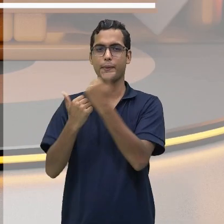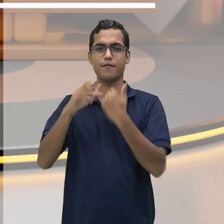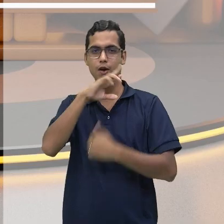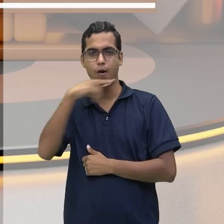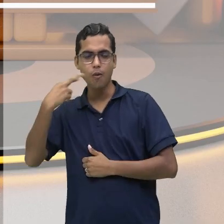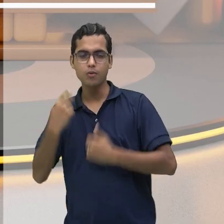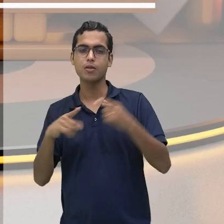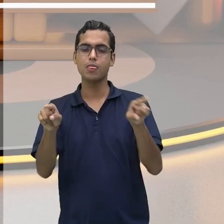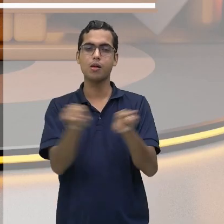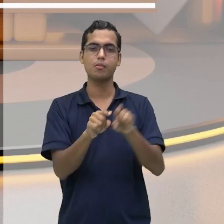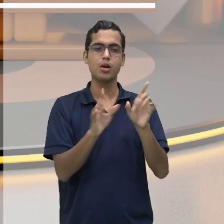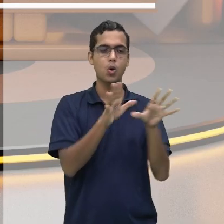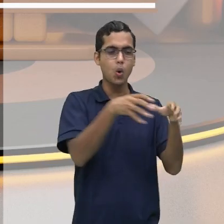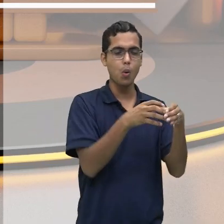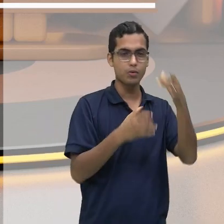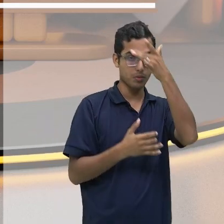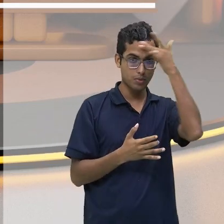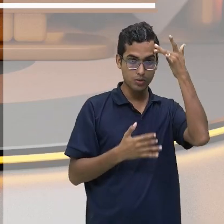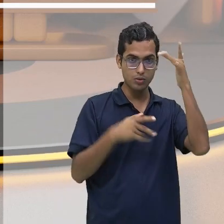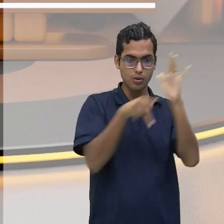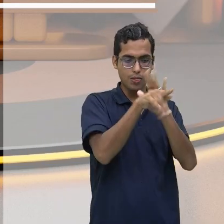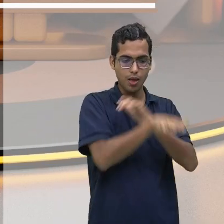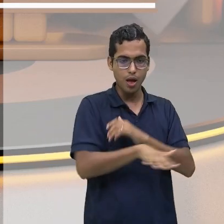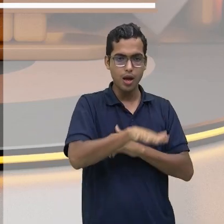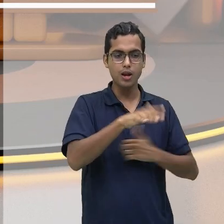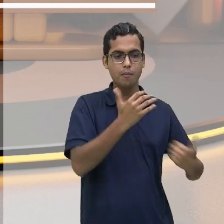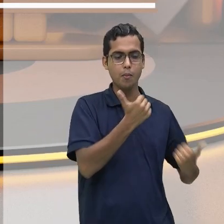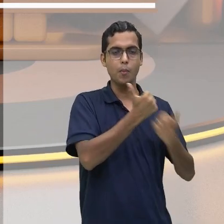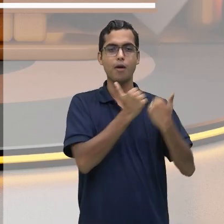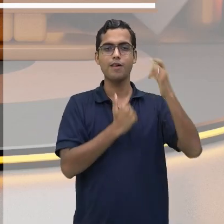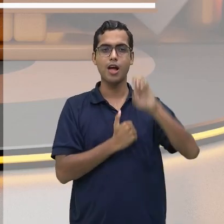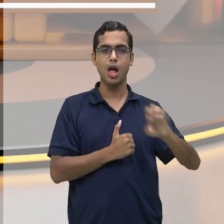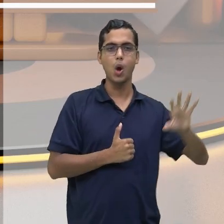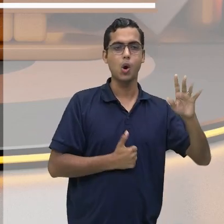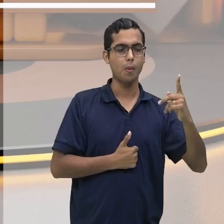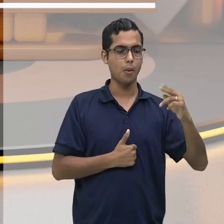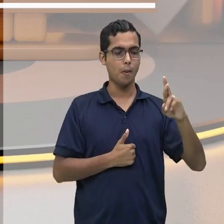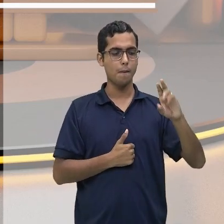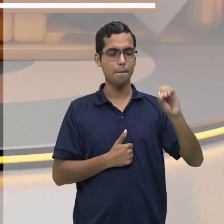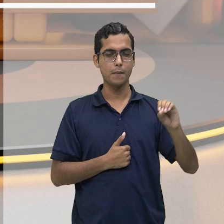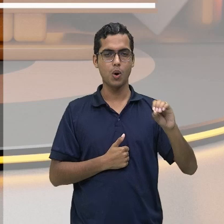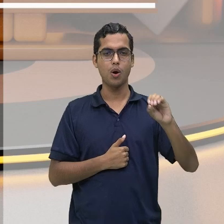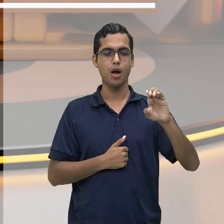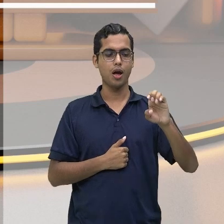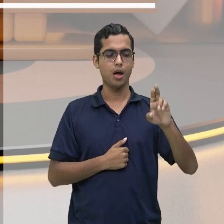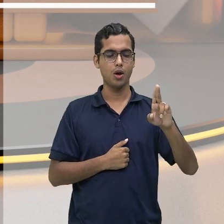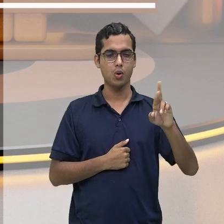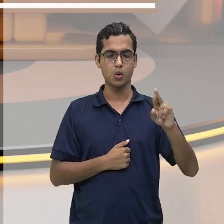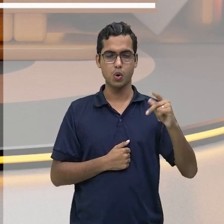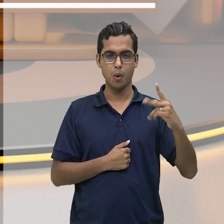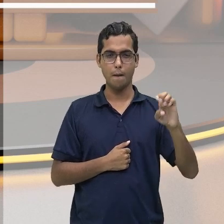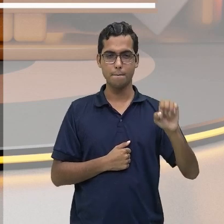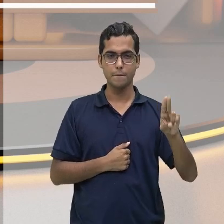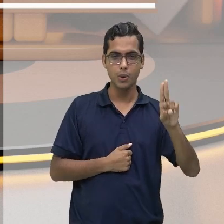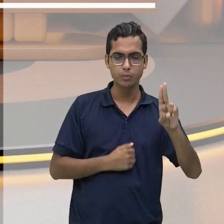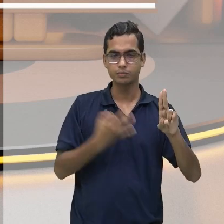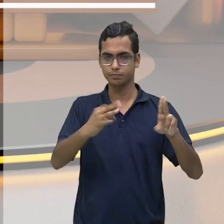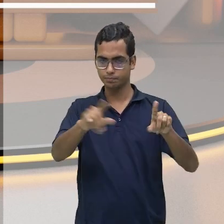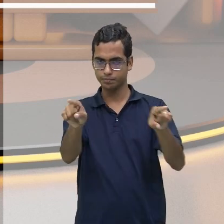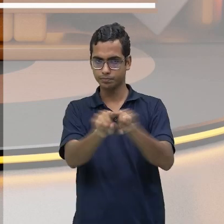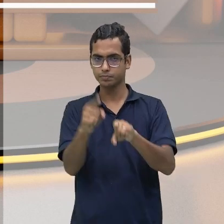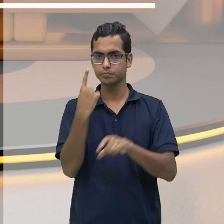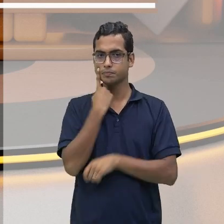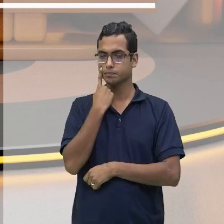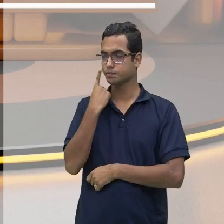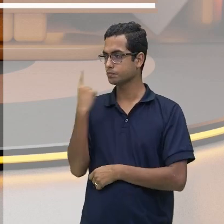pró-europeus, tá? Porque vai existir essa junção das repúblicas, né, ali com a União Soviética, porém,